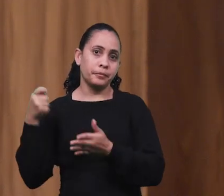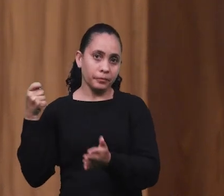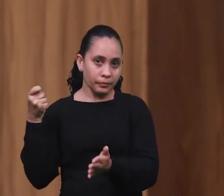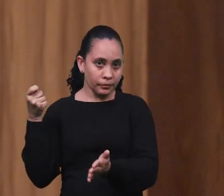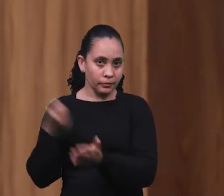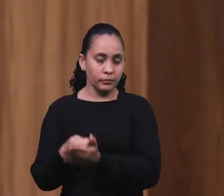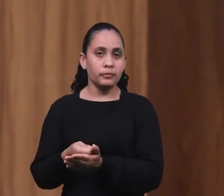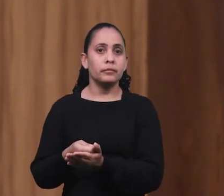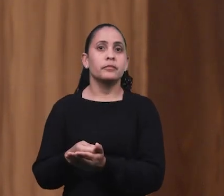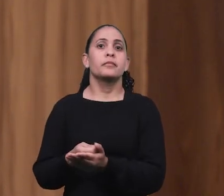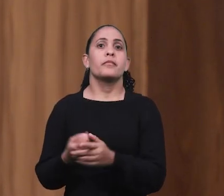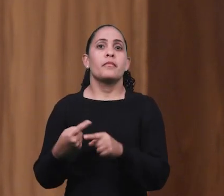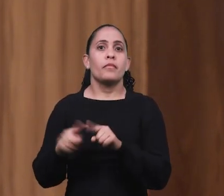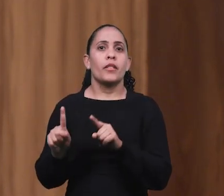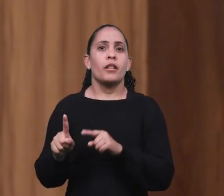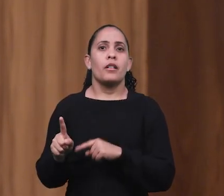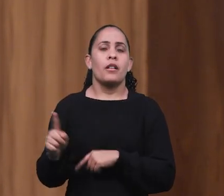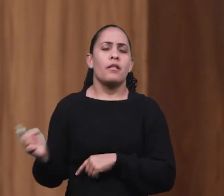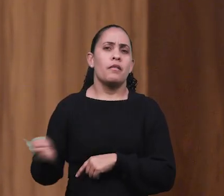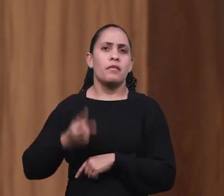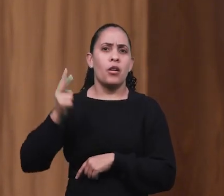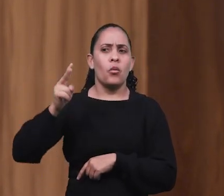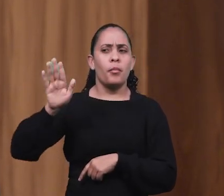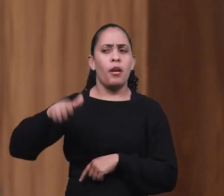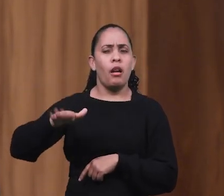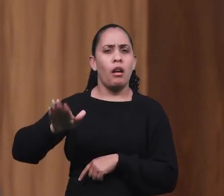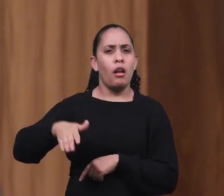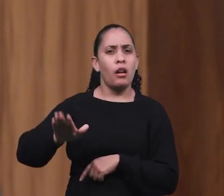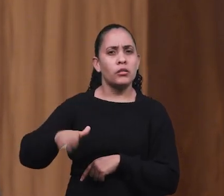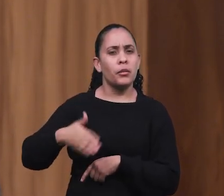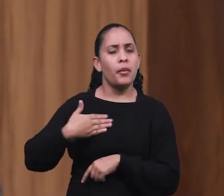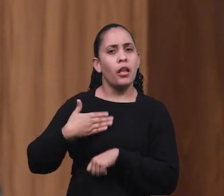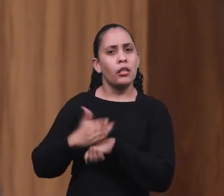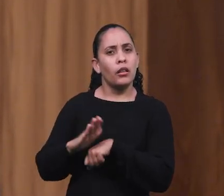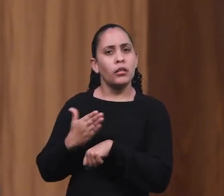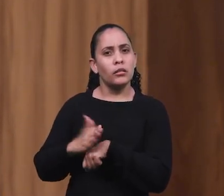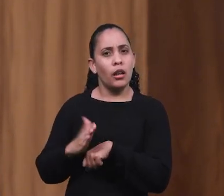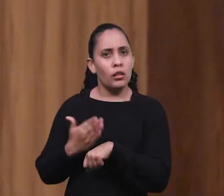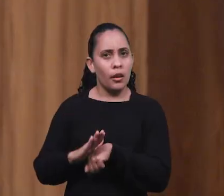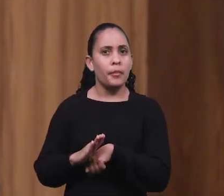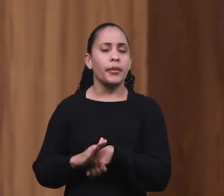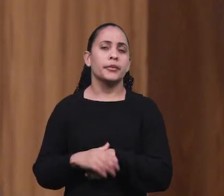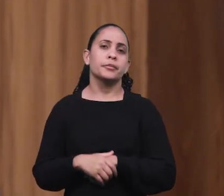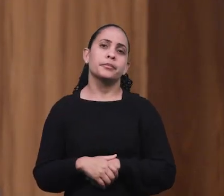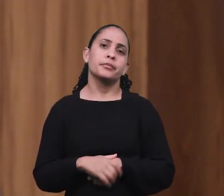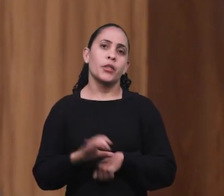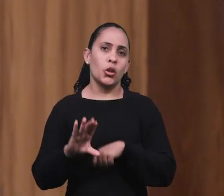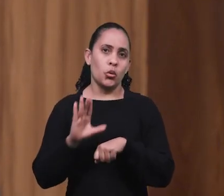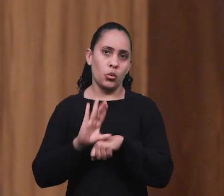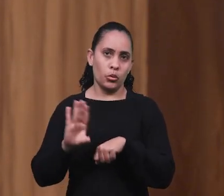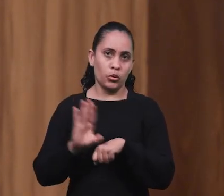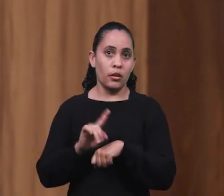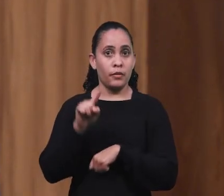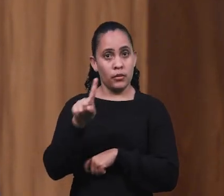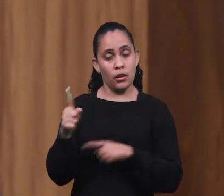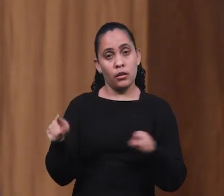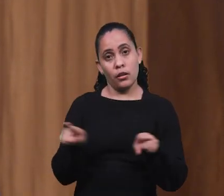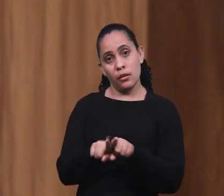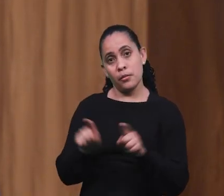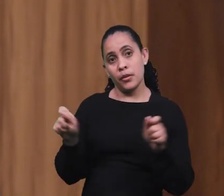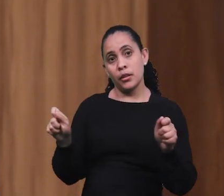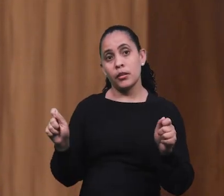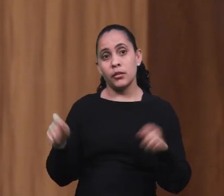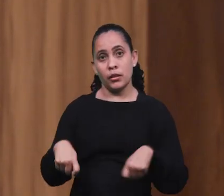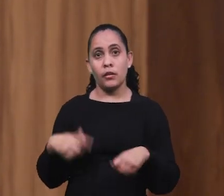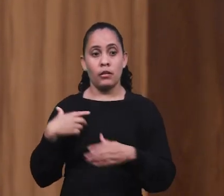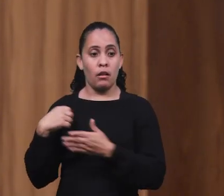financeiramente e isso é um valor menor que eu pago por aquele treinamento, por aquela capacitação que eu vou fazer. E aí você também vai ter